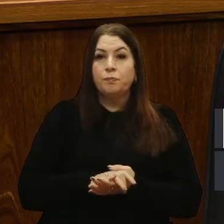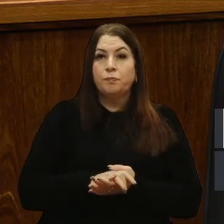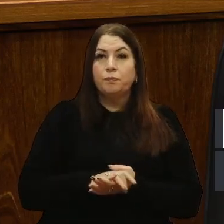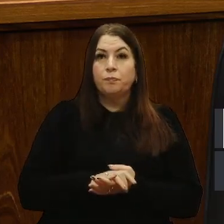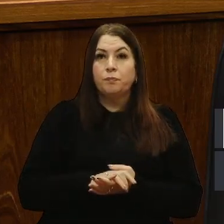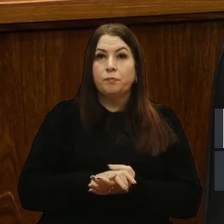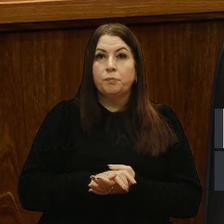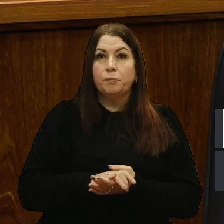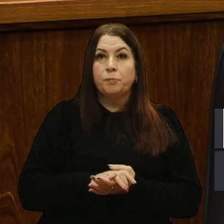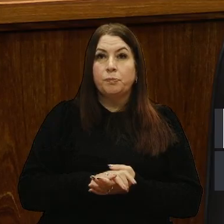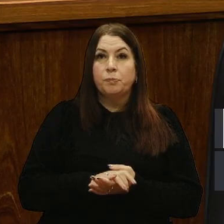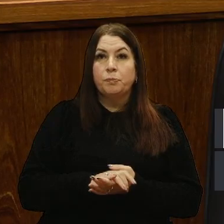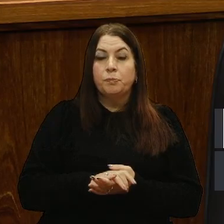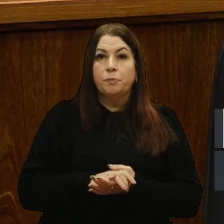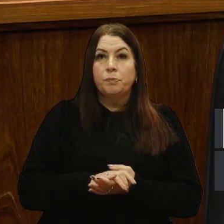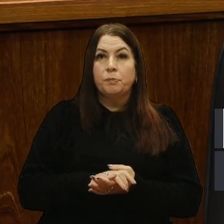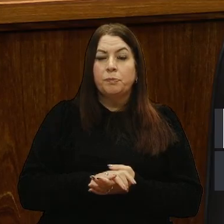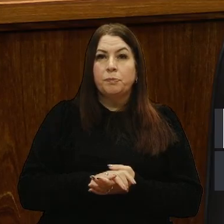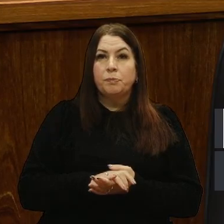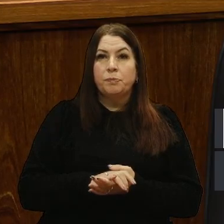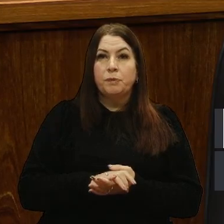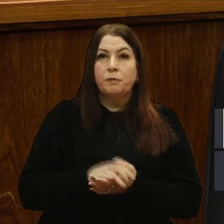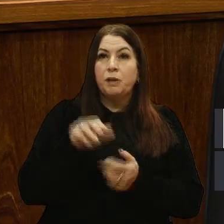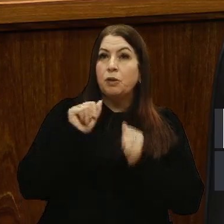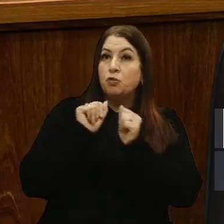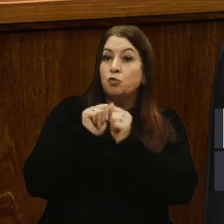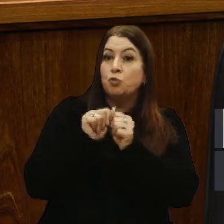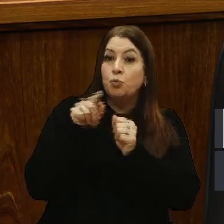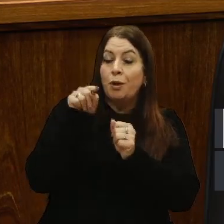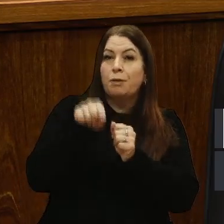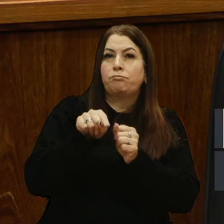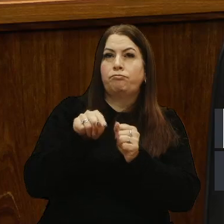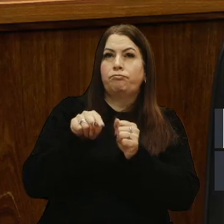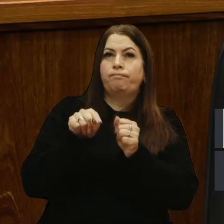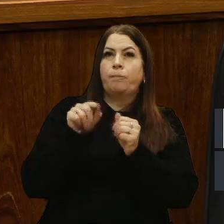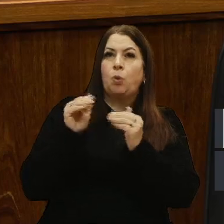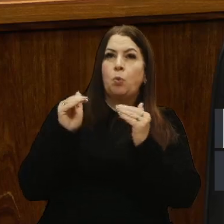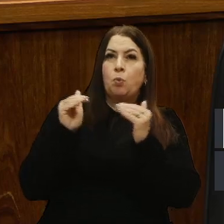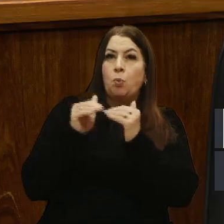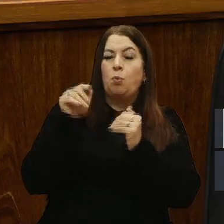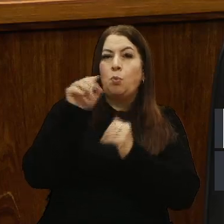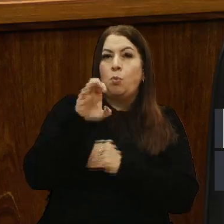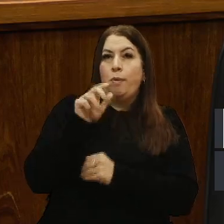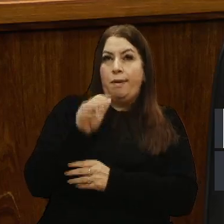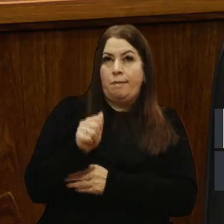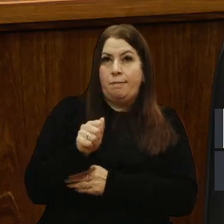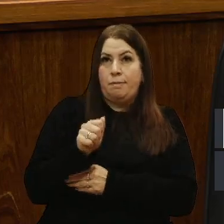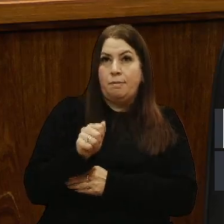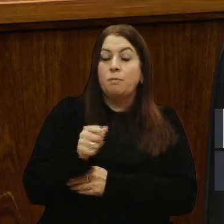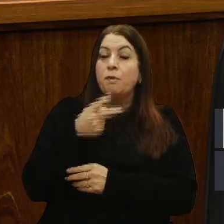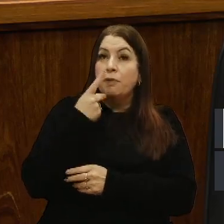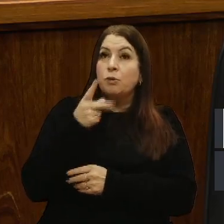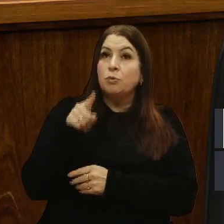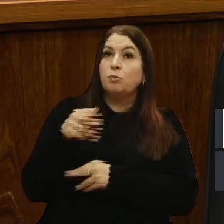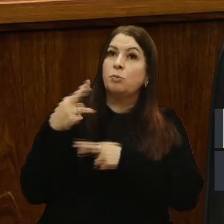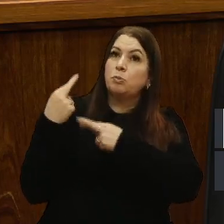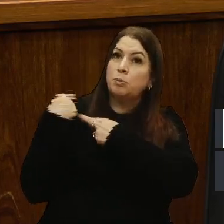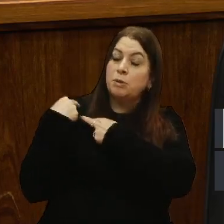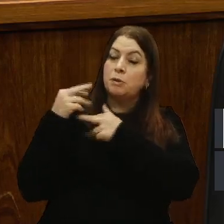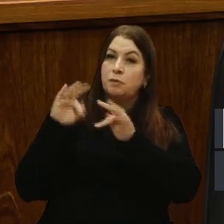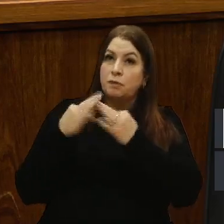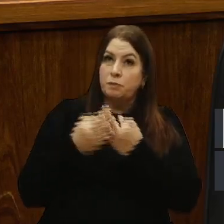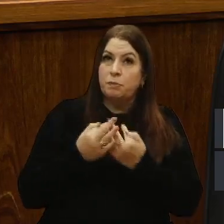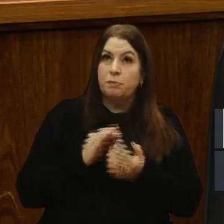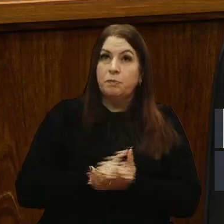de encontro ao ECA, porque aqui nós estamos falando exclusivamente de uma responsabilidade da